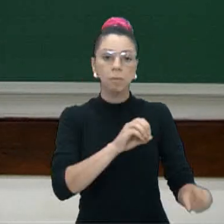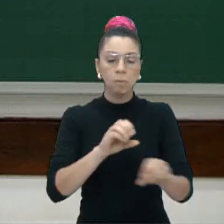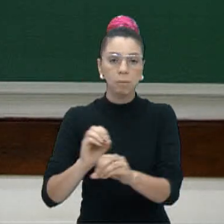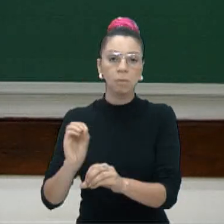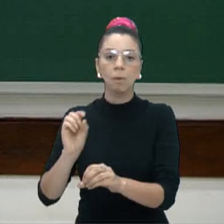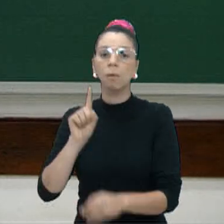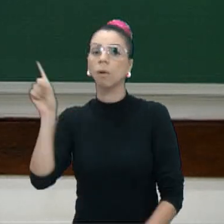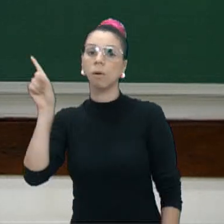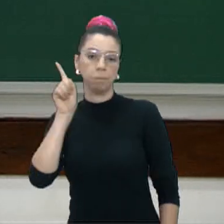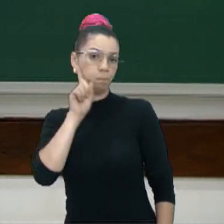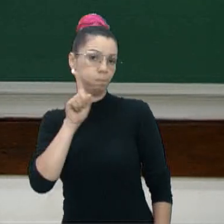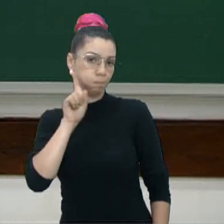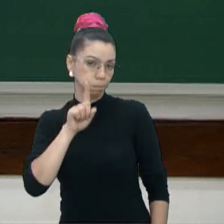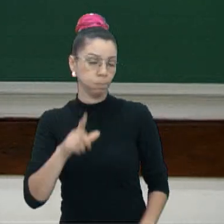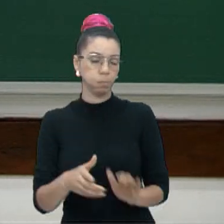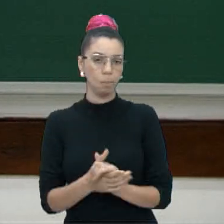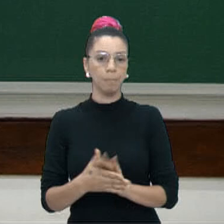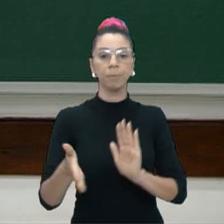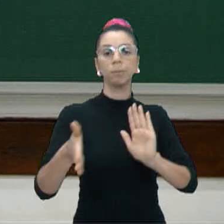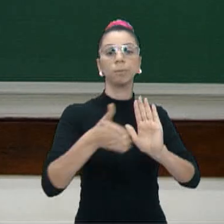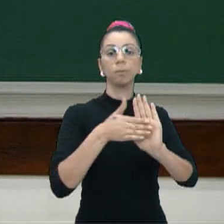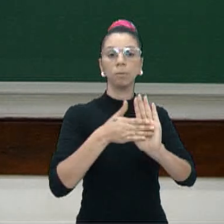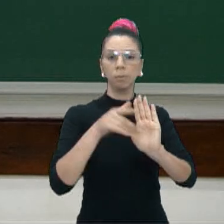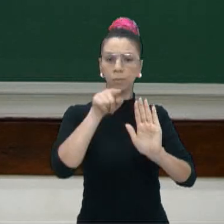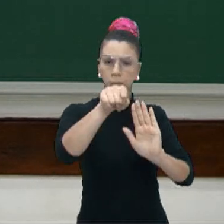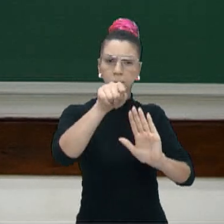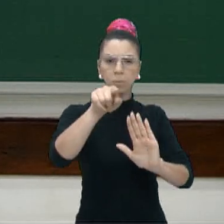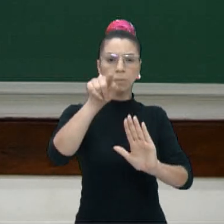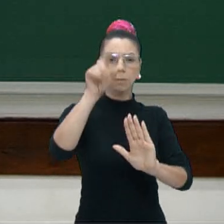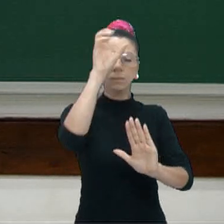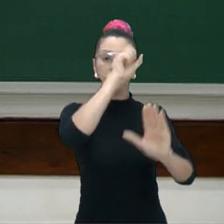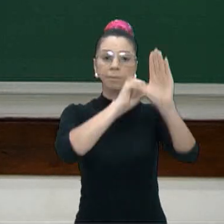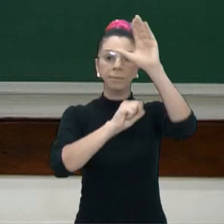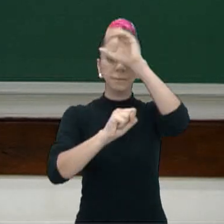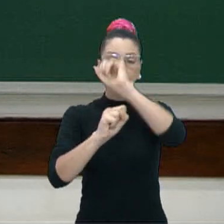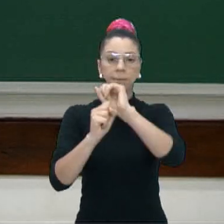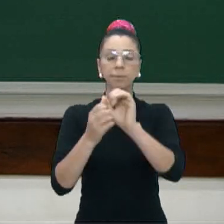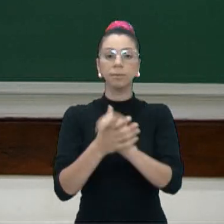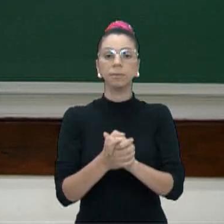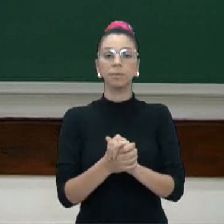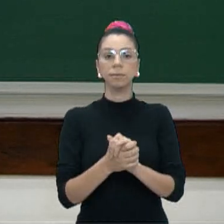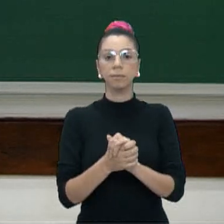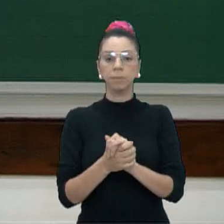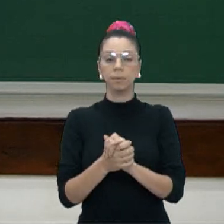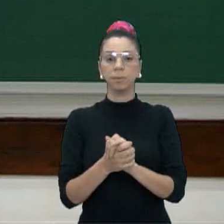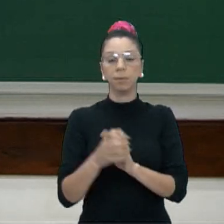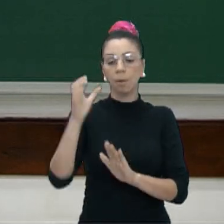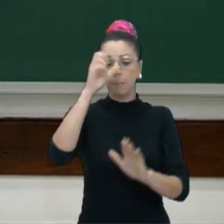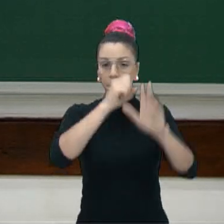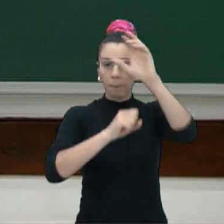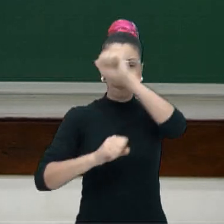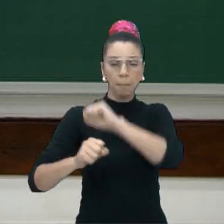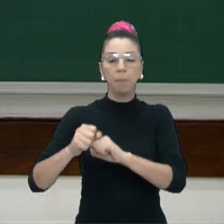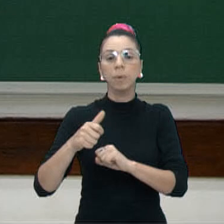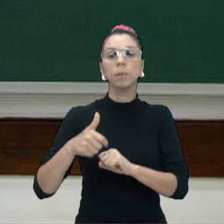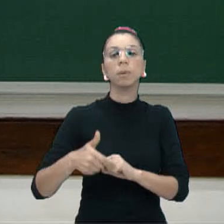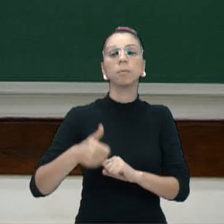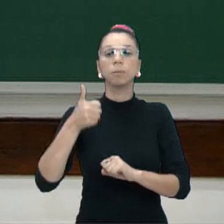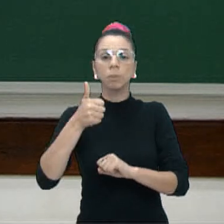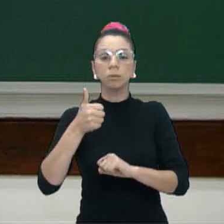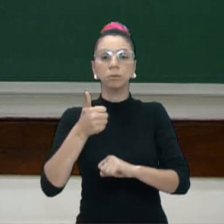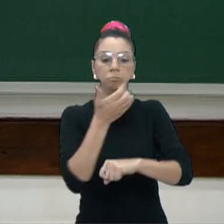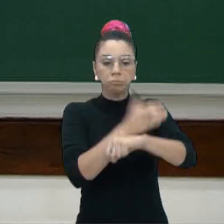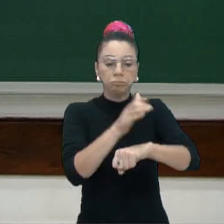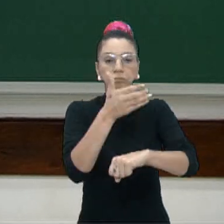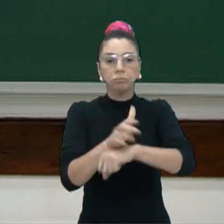norte-americana, propunha o quê? Que você aprende por reforços positivos. E